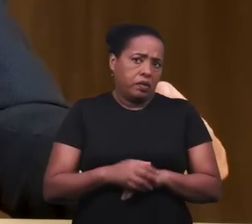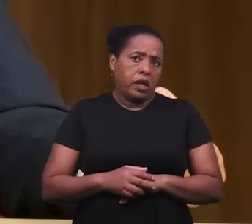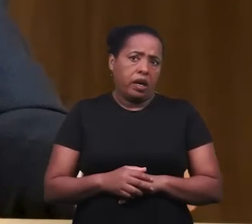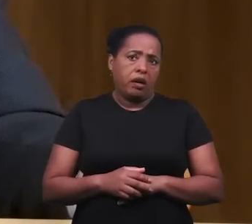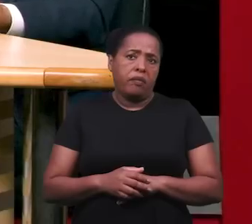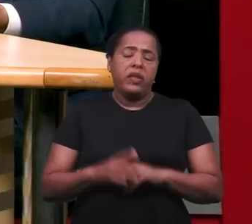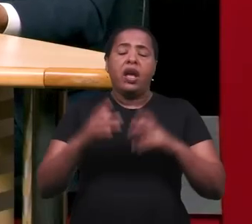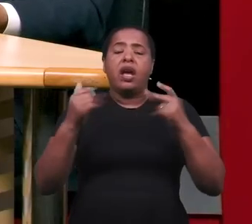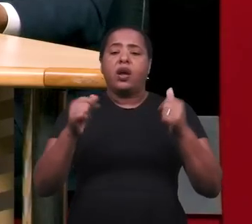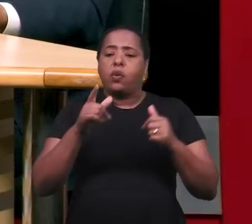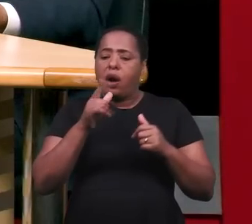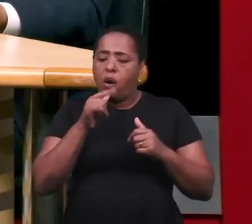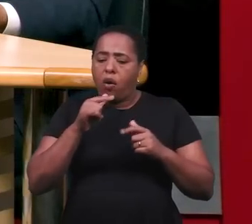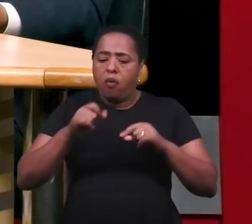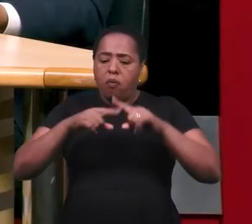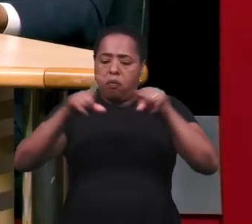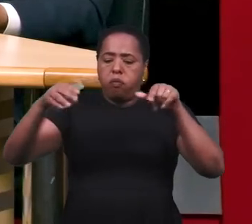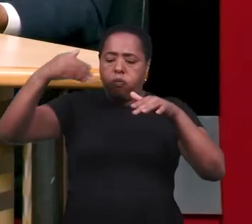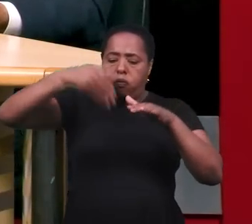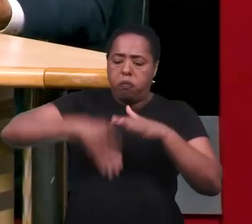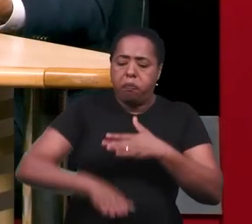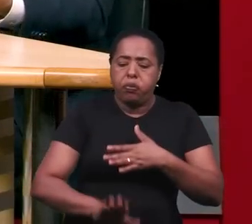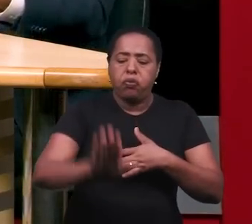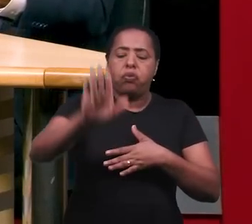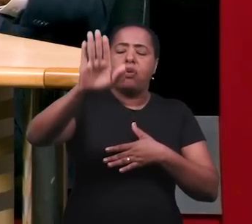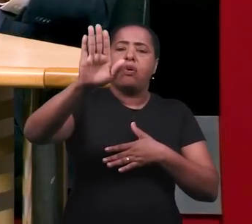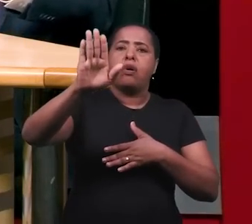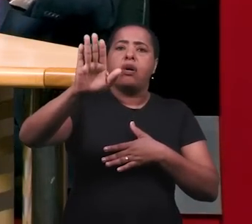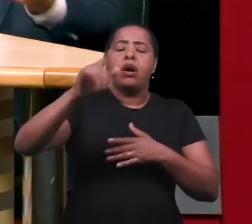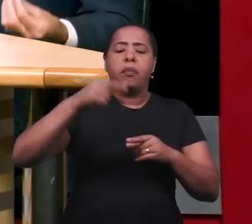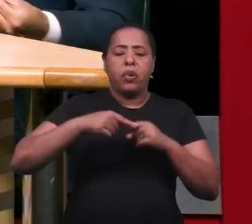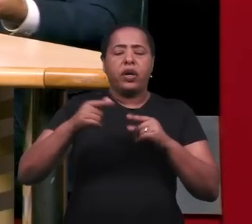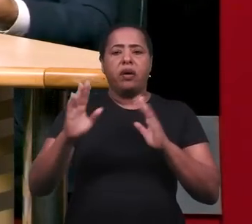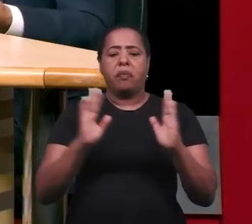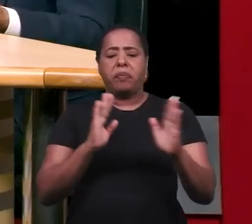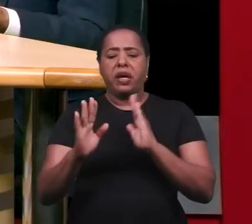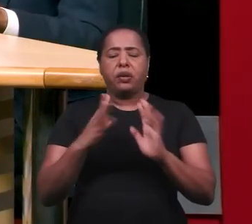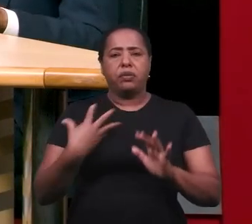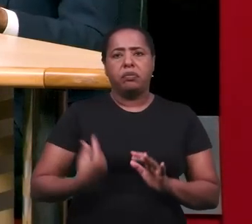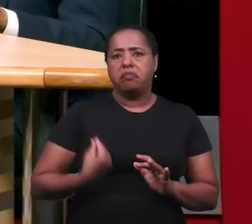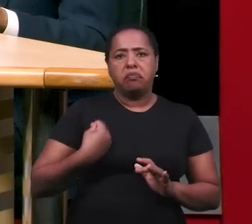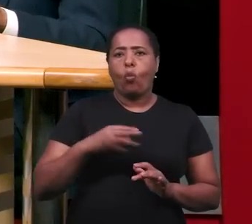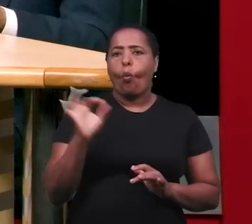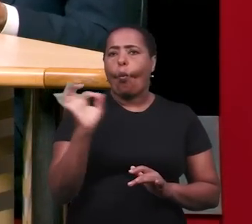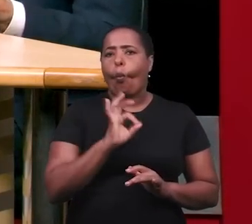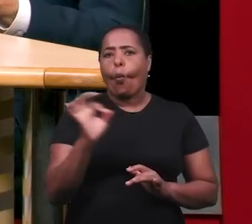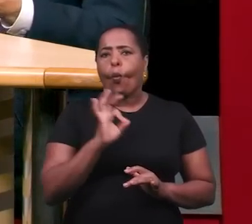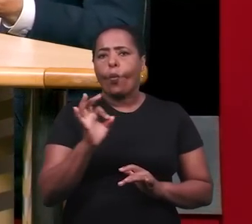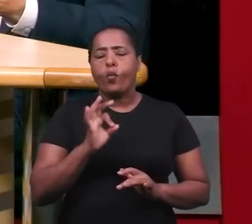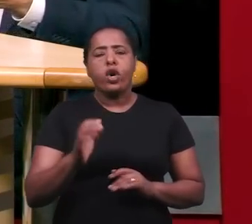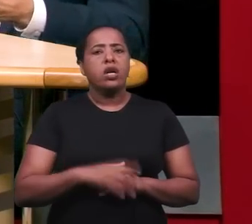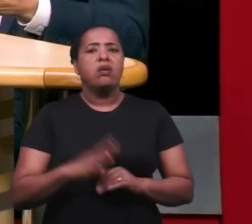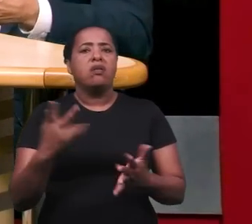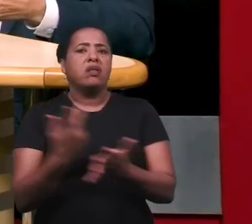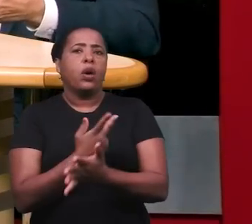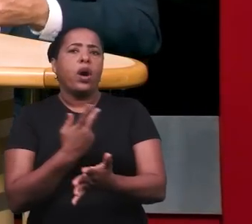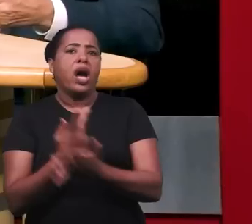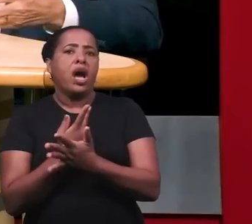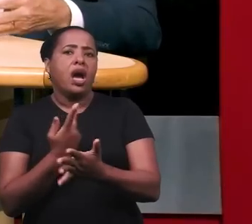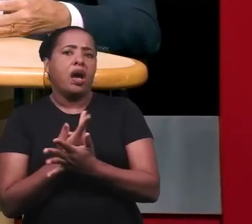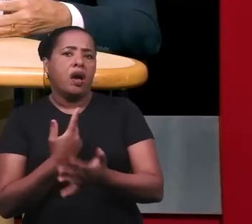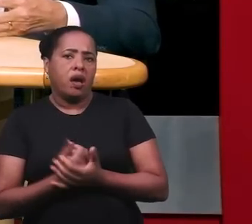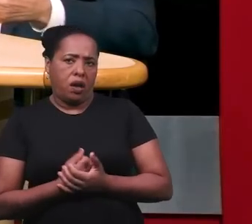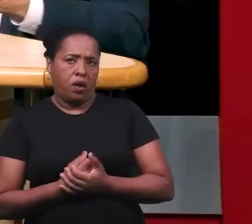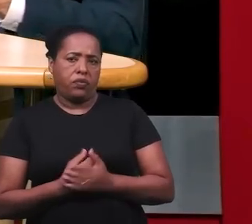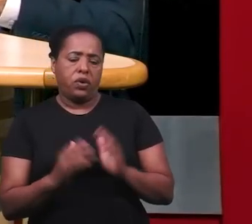roubada aqui. Não que isso justifique. Sim. Não que justifique. E aí é a bola da piscina, lá na frente, porque não viveu aquela fase que tinha